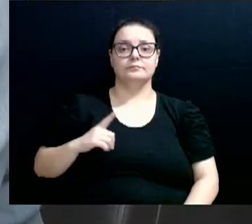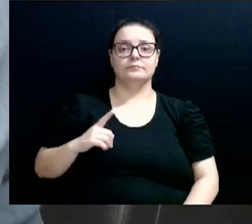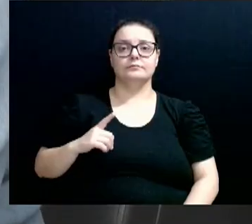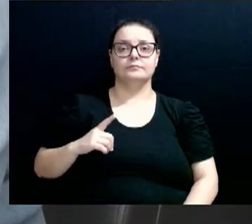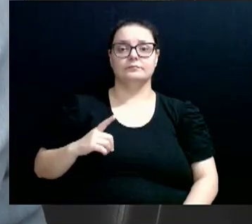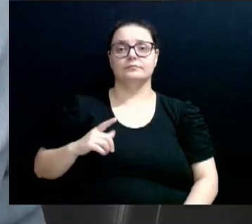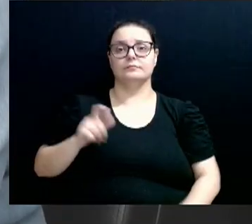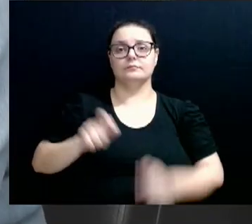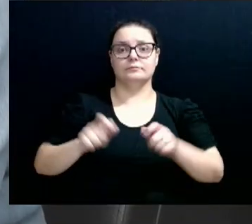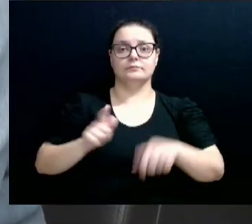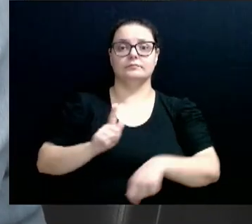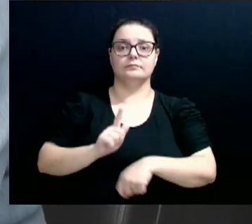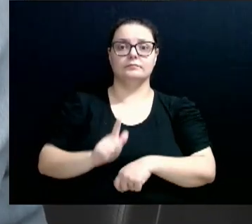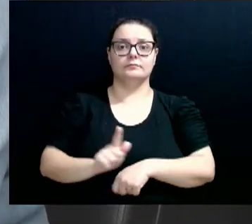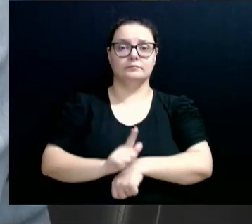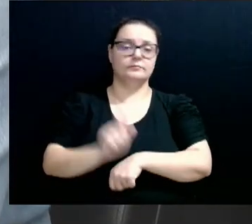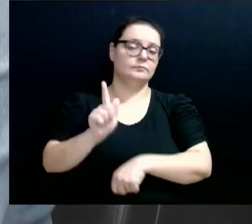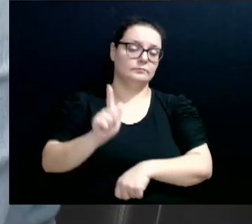único.